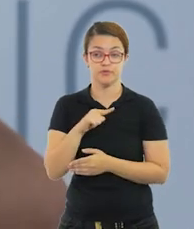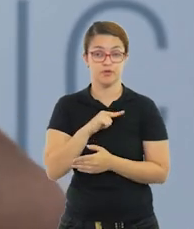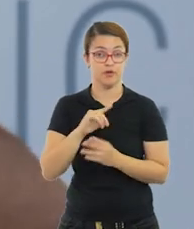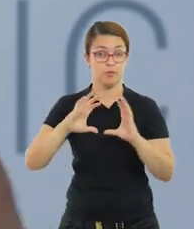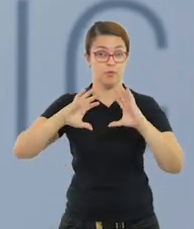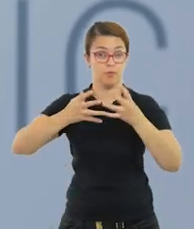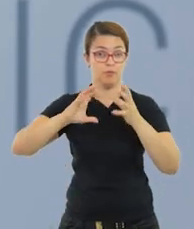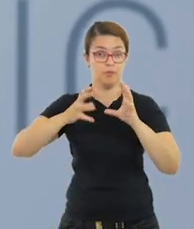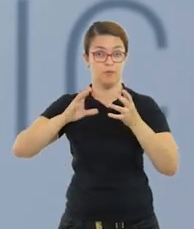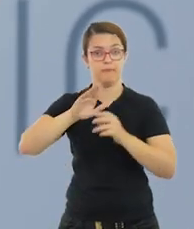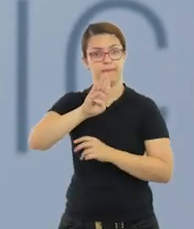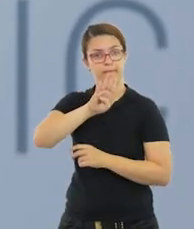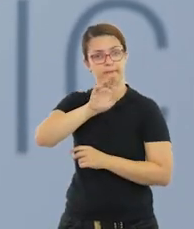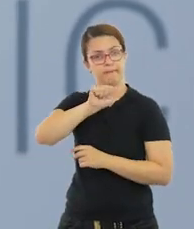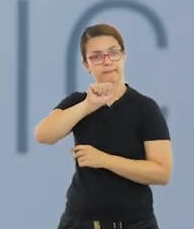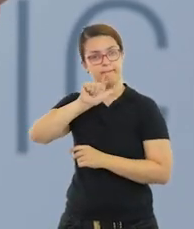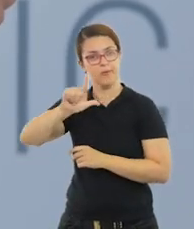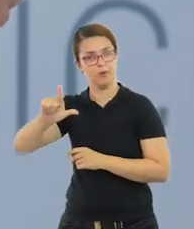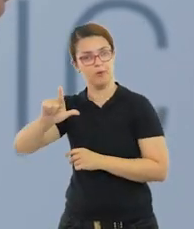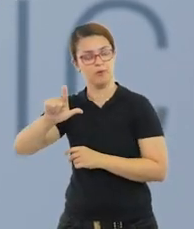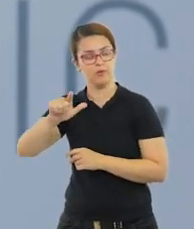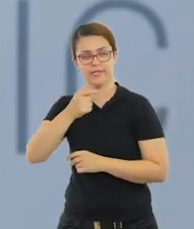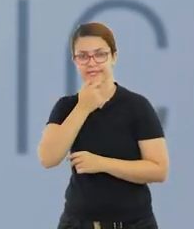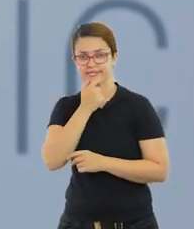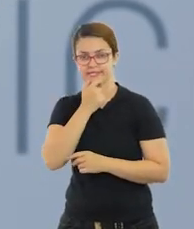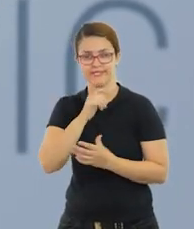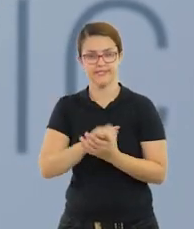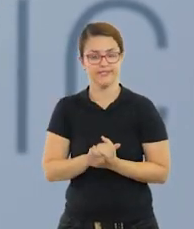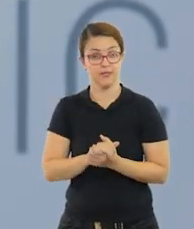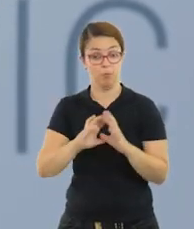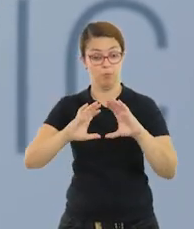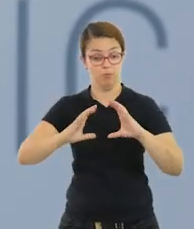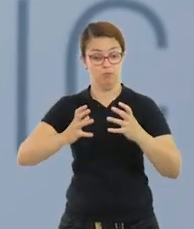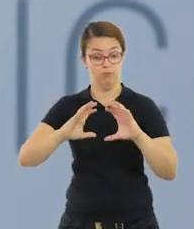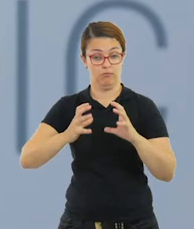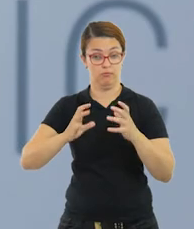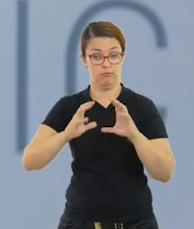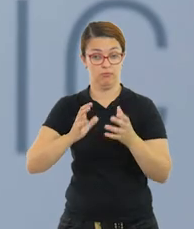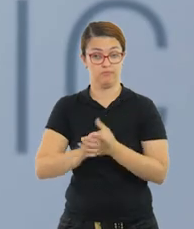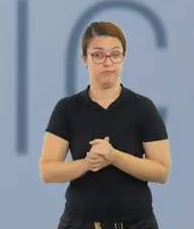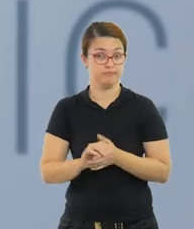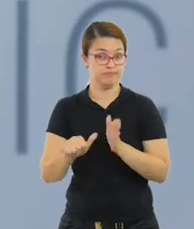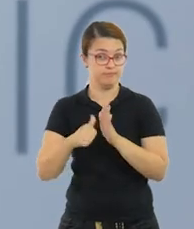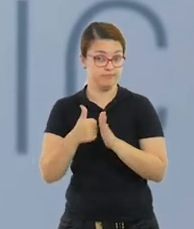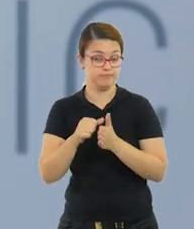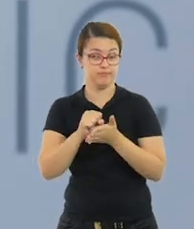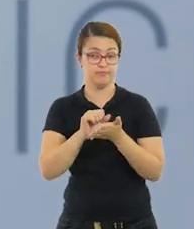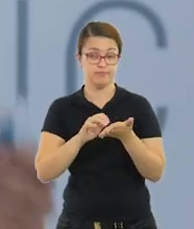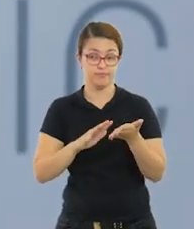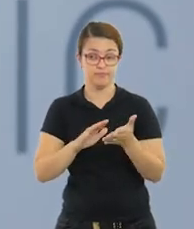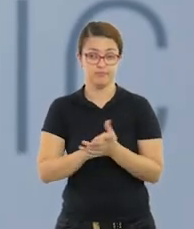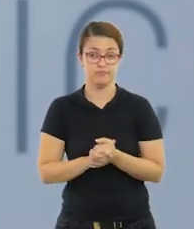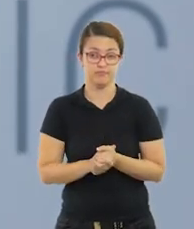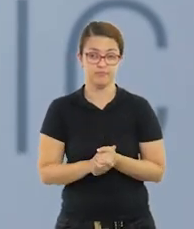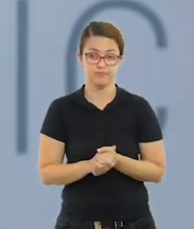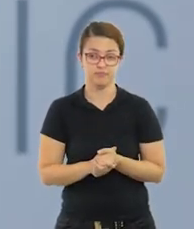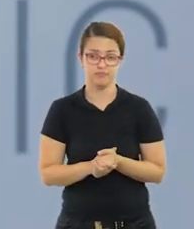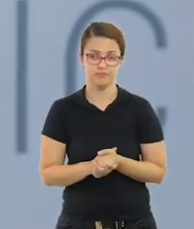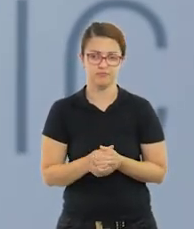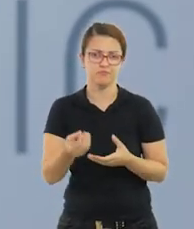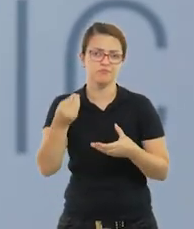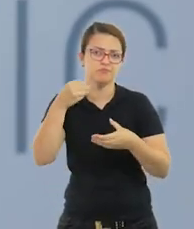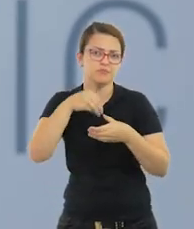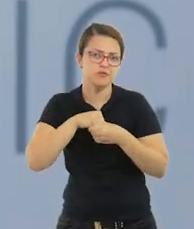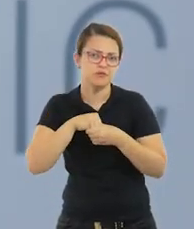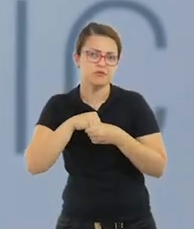último, que eu tenho aqui é a ball. Ball, a bola. Então essa é a nossa primeira atividade. O que será que